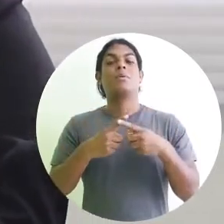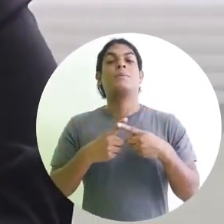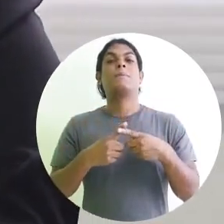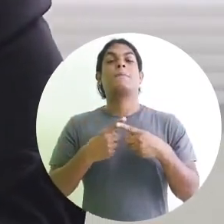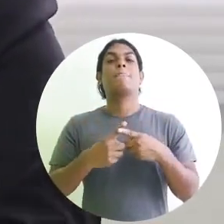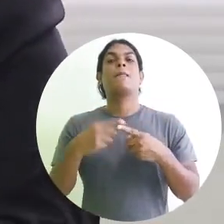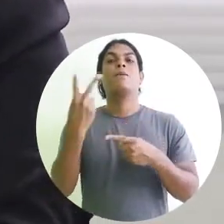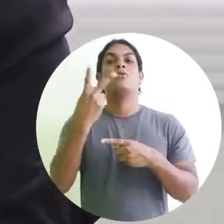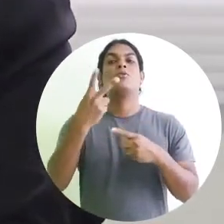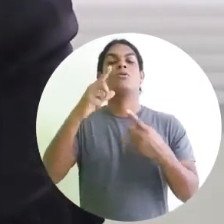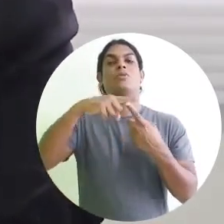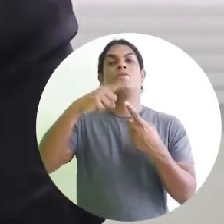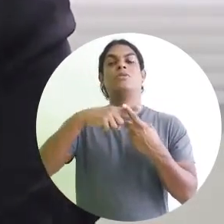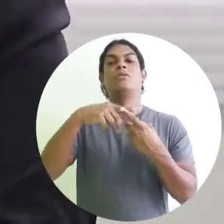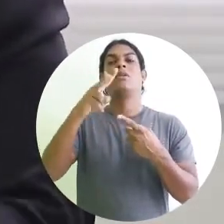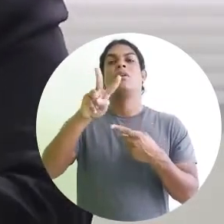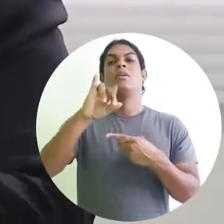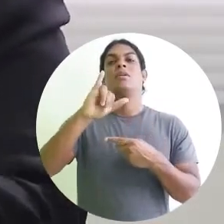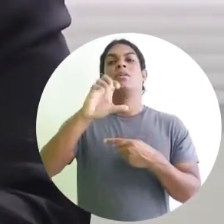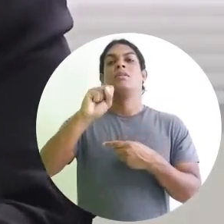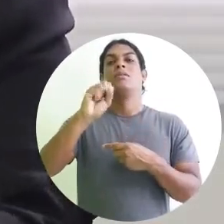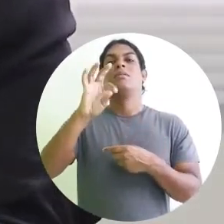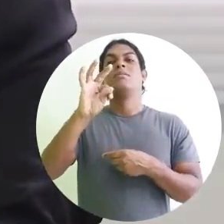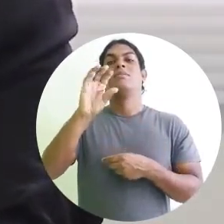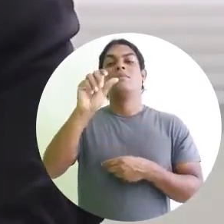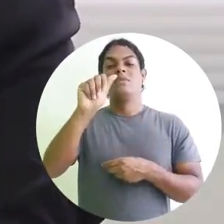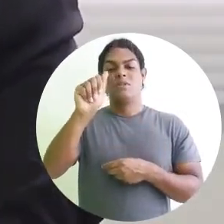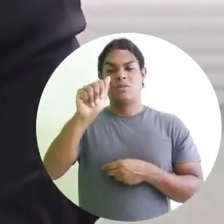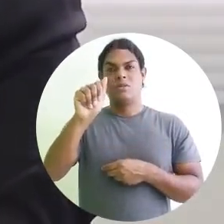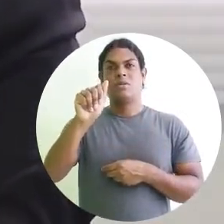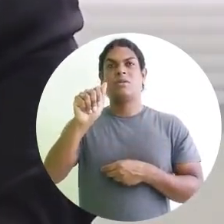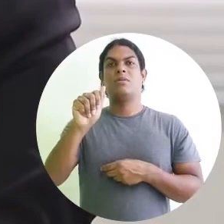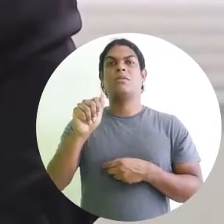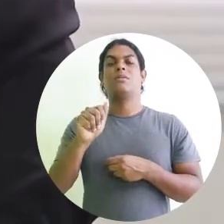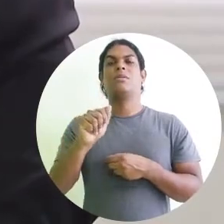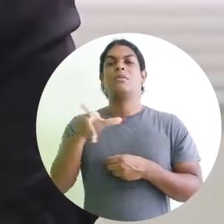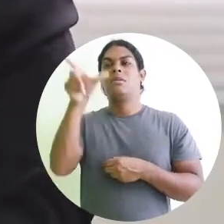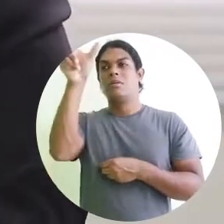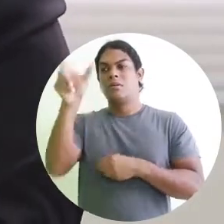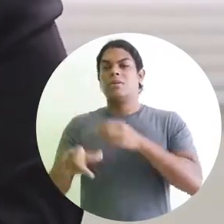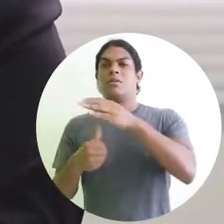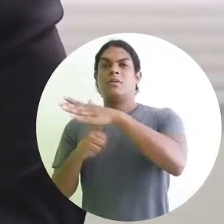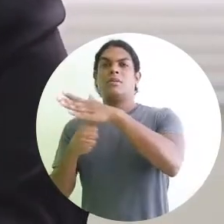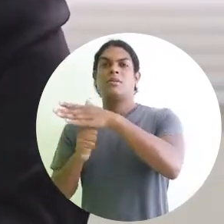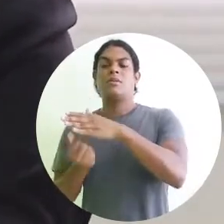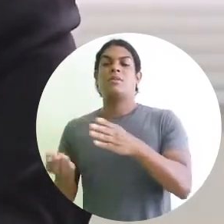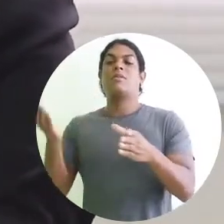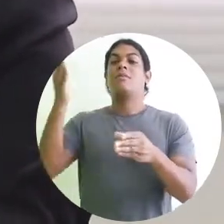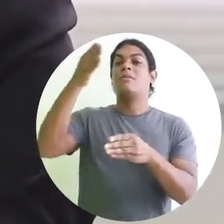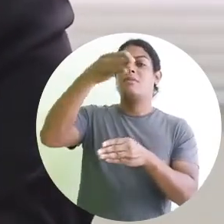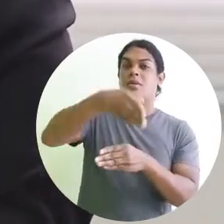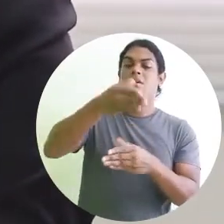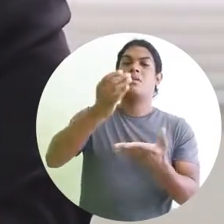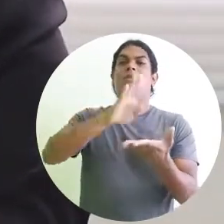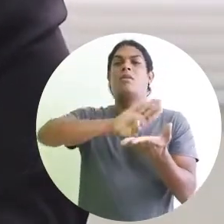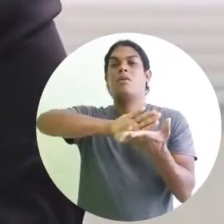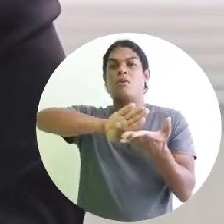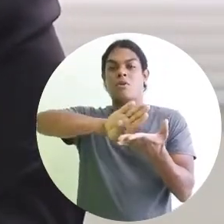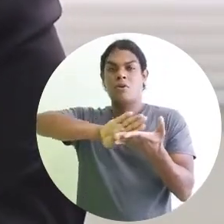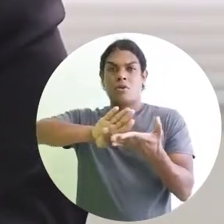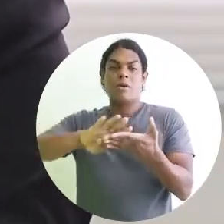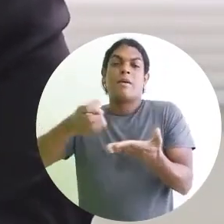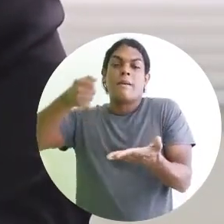a prazo. Como funciona? Se for o pagamento à vista, o importador terá que ir ao banco, executar